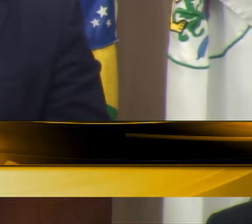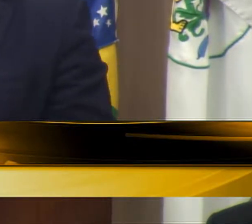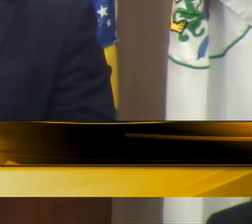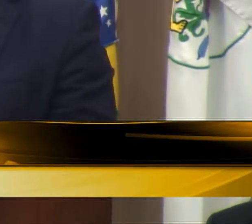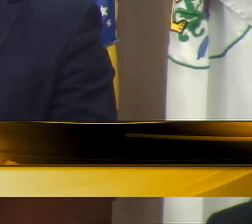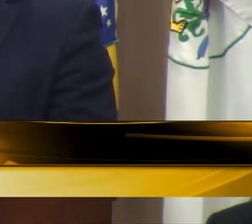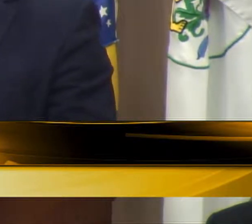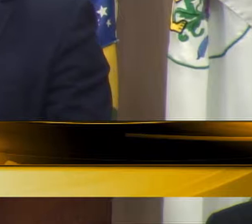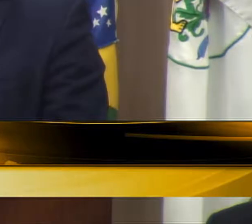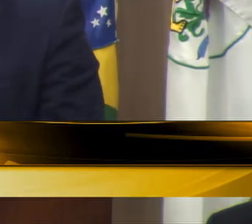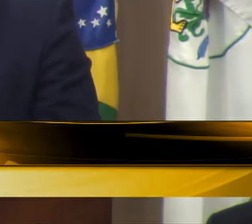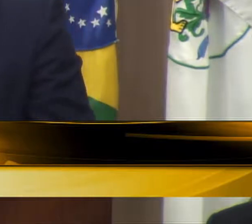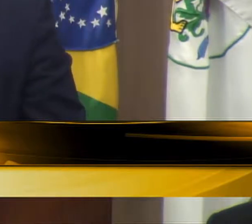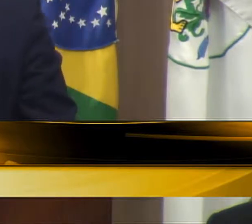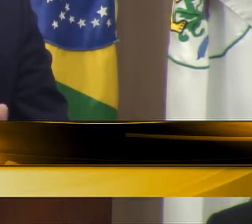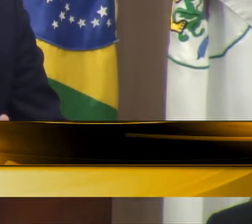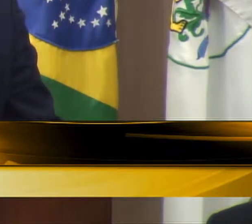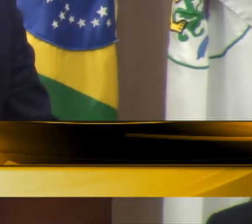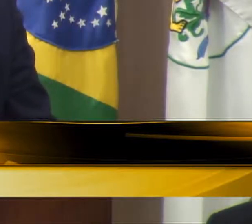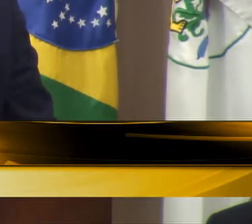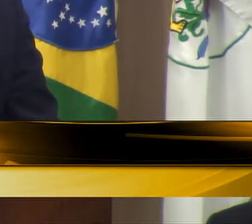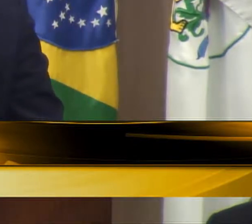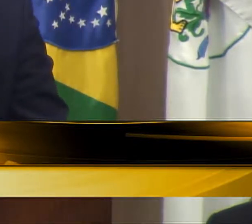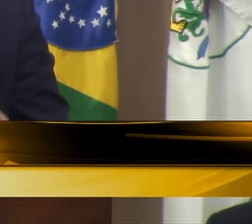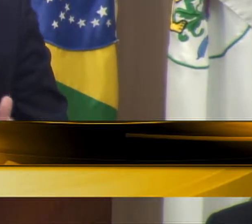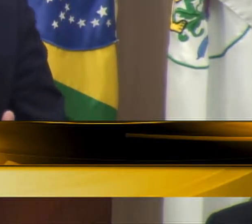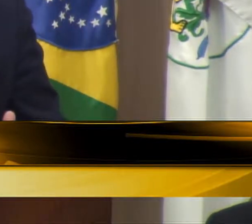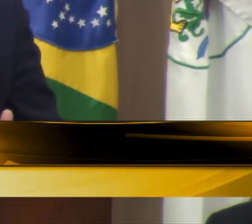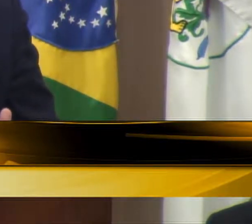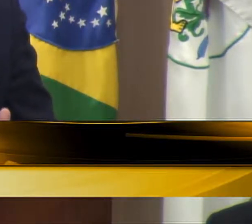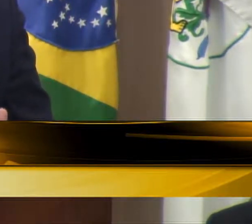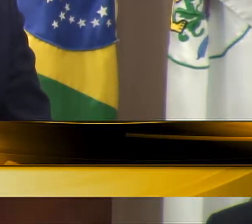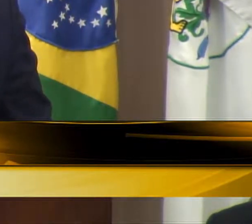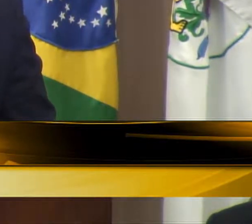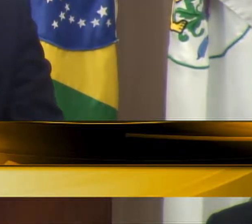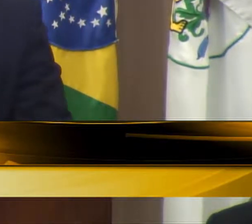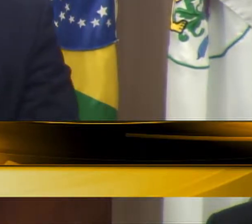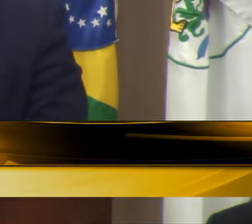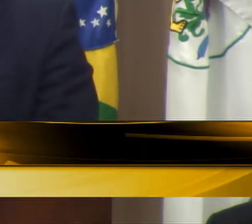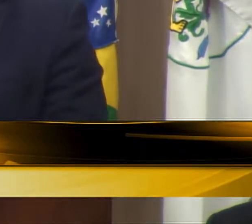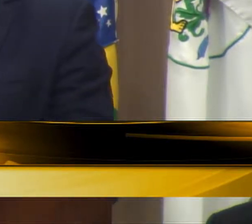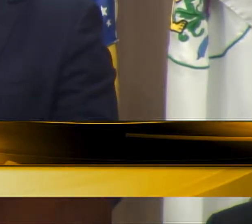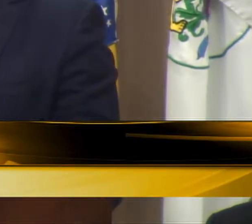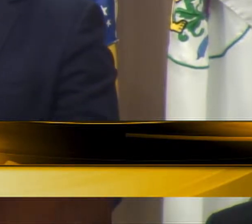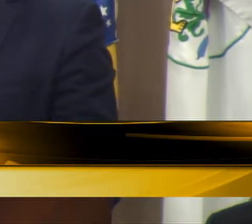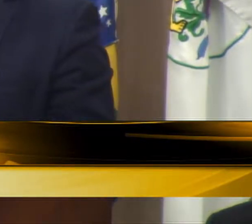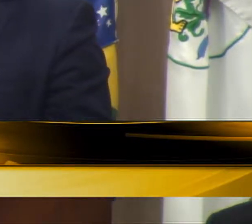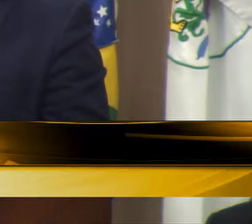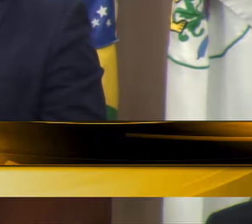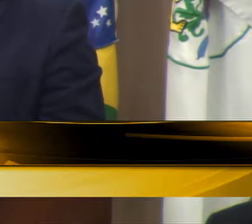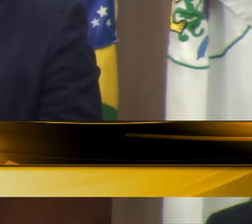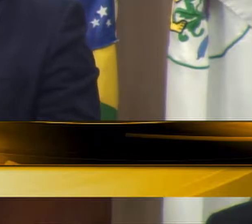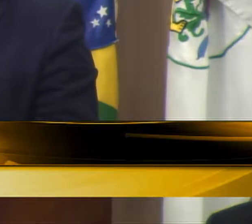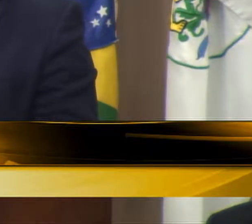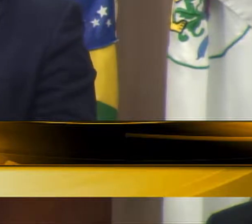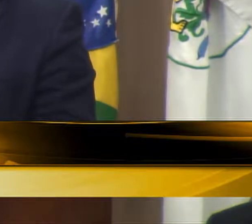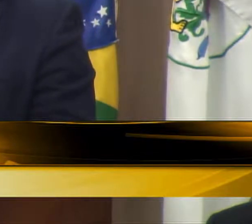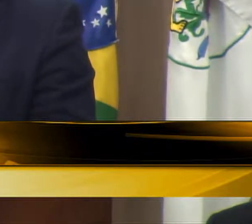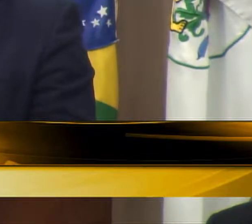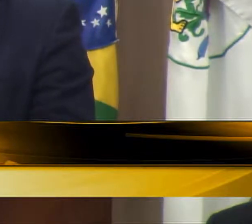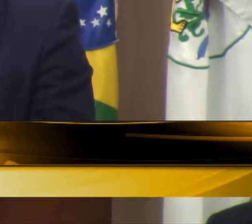Saúde aceitou essa sua indicação, baseado no seu currículo. Eu não vou ler o seu currículo, mas eu vou ler alguns comentários que foram